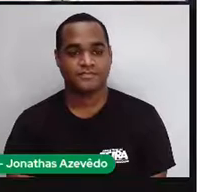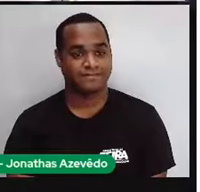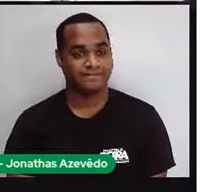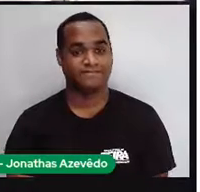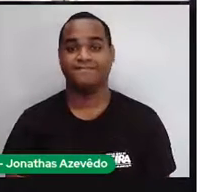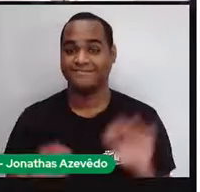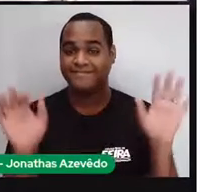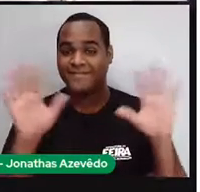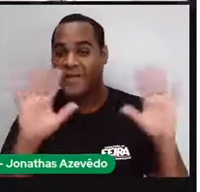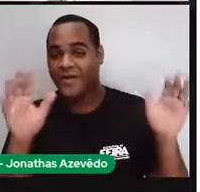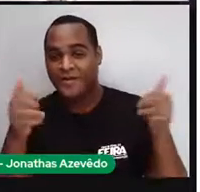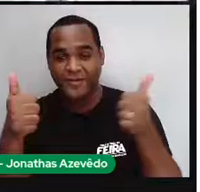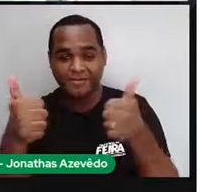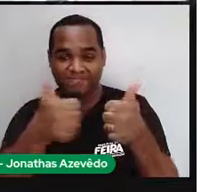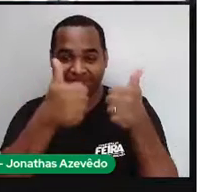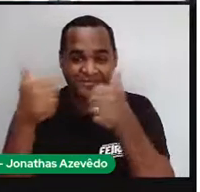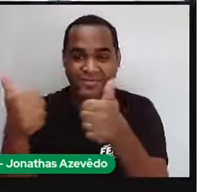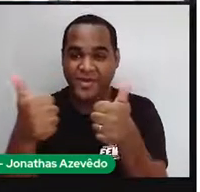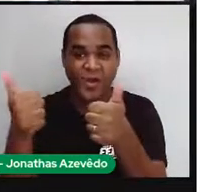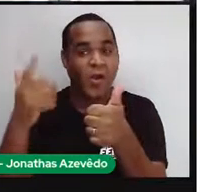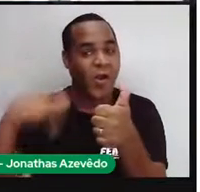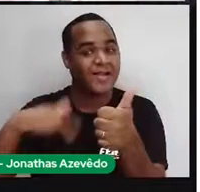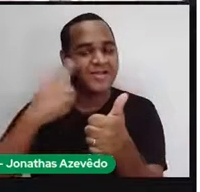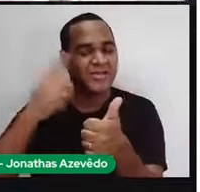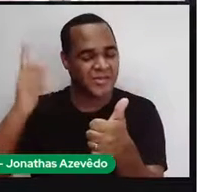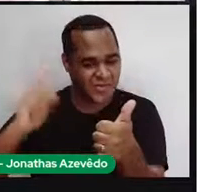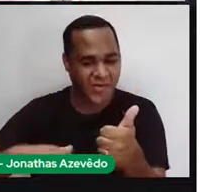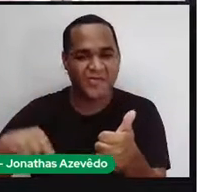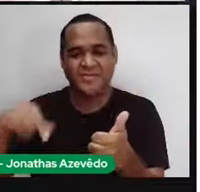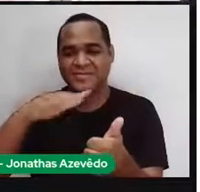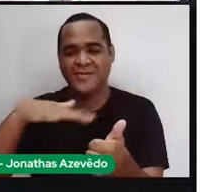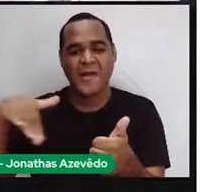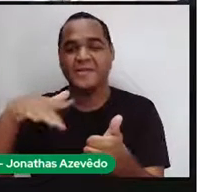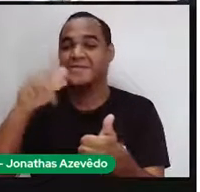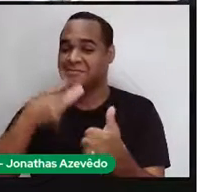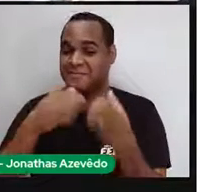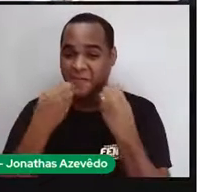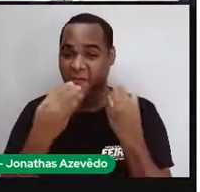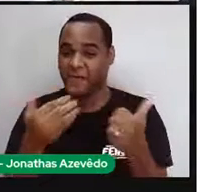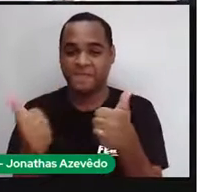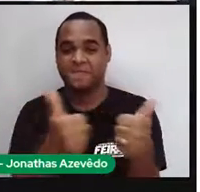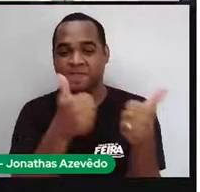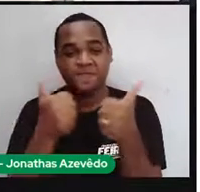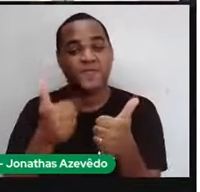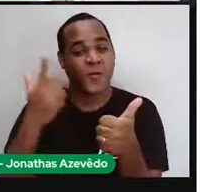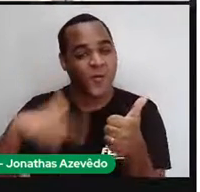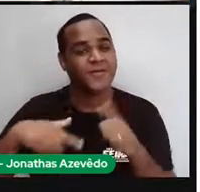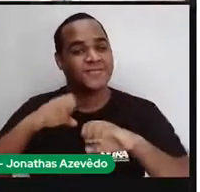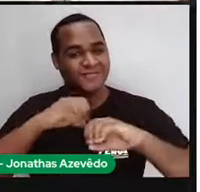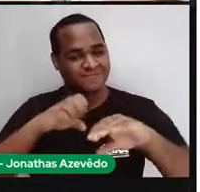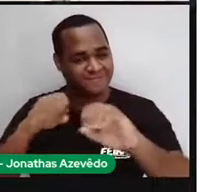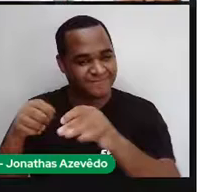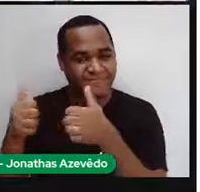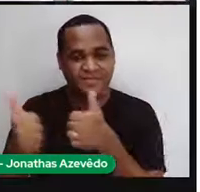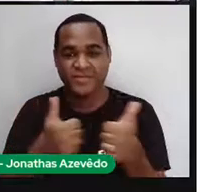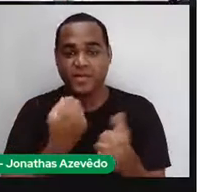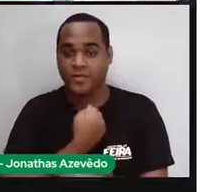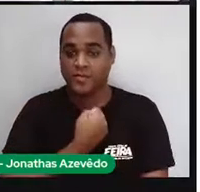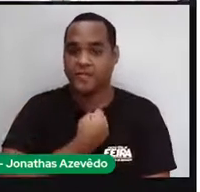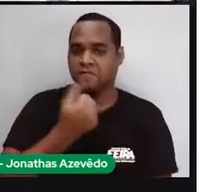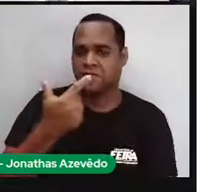Oi e aí Olha a nós de novo pois é mais uma aula em